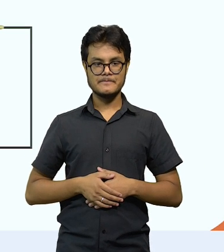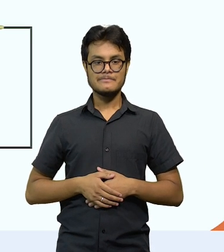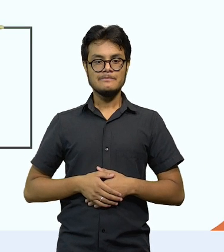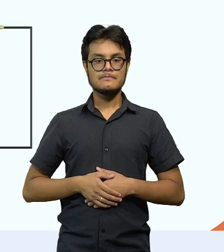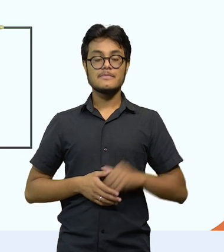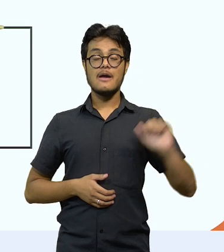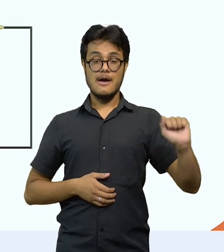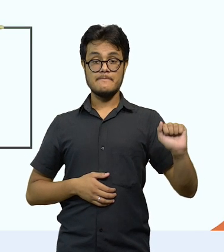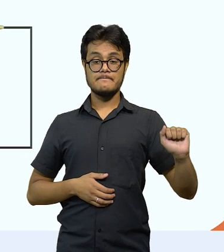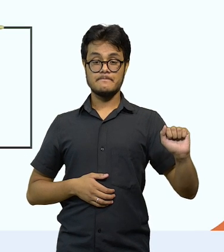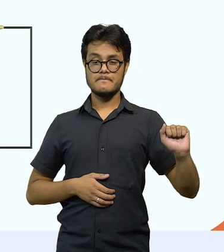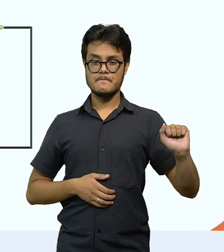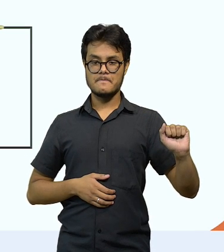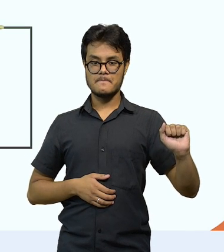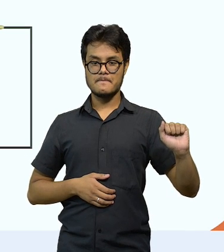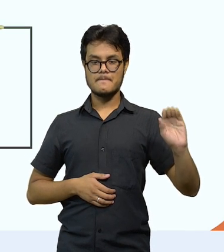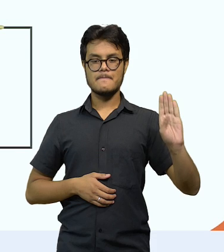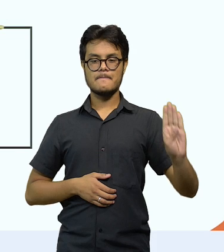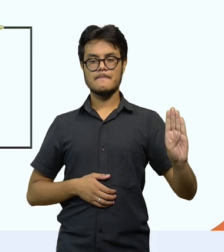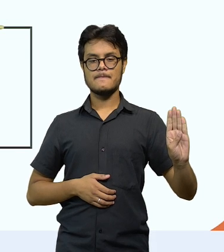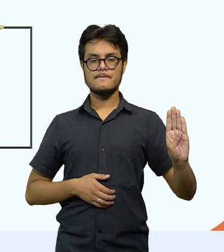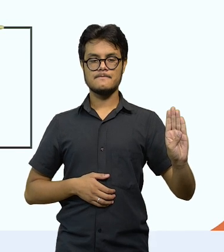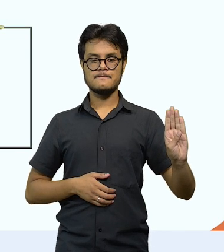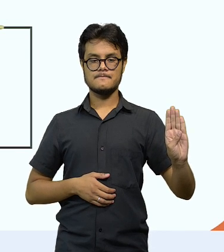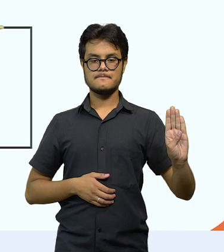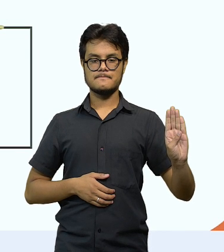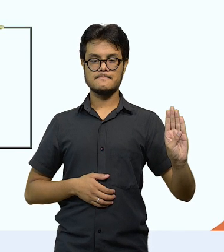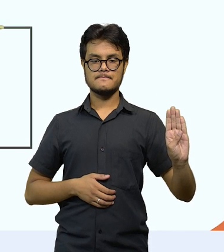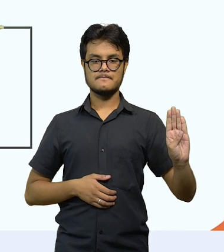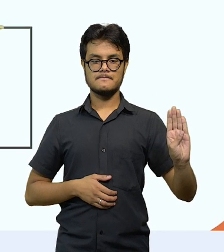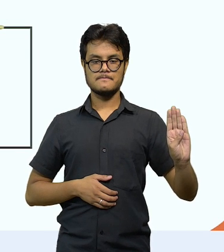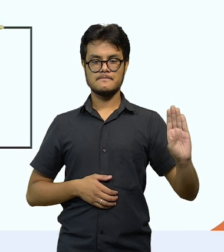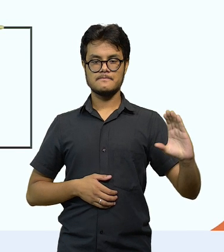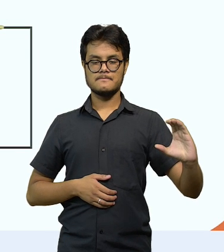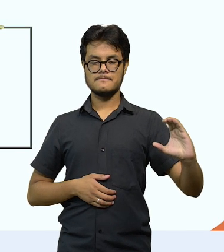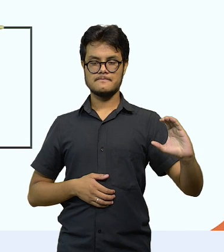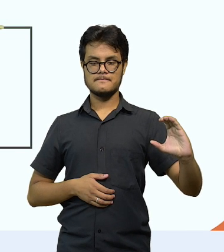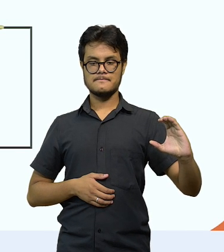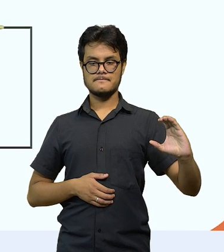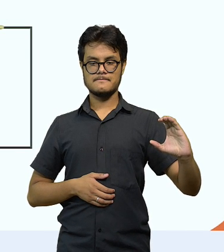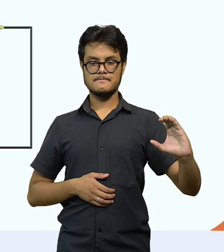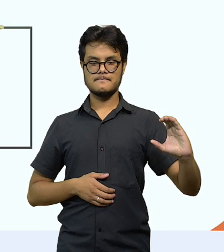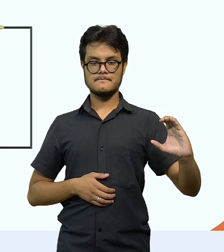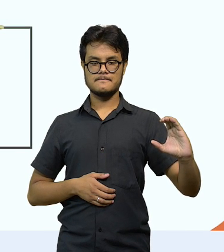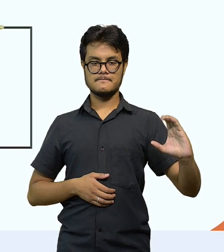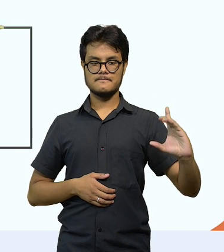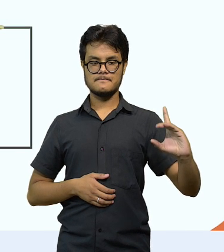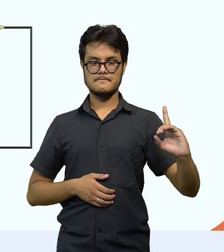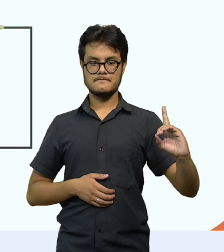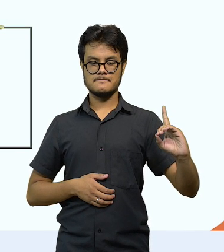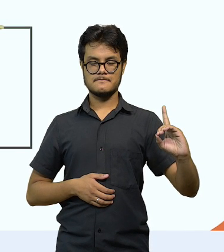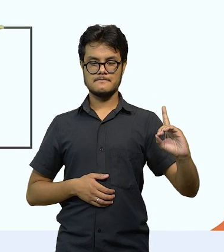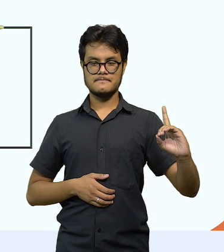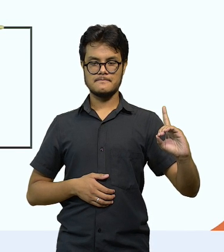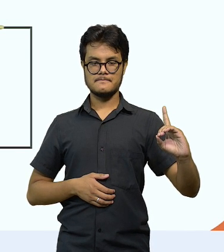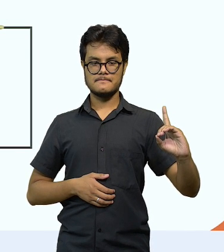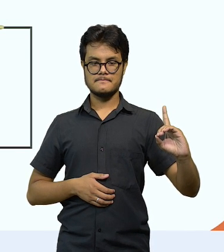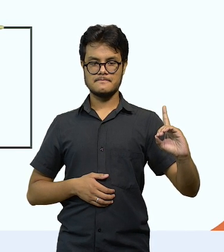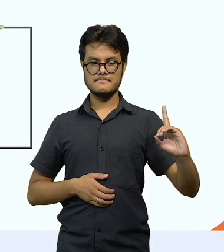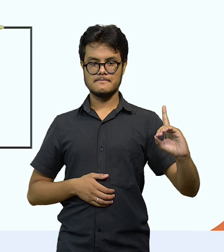letra A, 0,40 ohms, letra B, 0,20 ohms, letra C, 0,10 ohms, letra